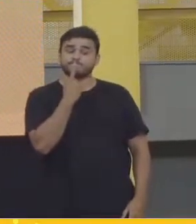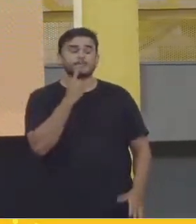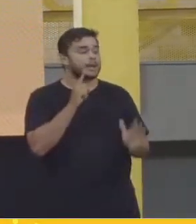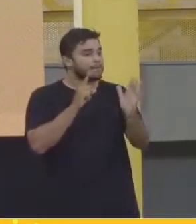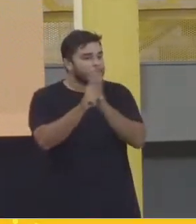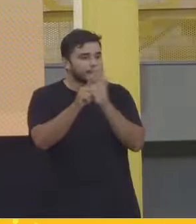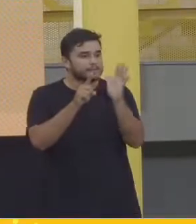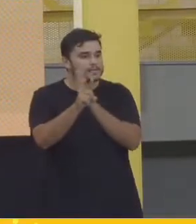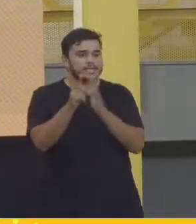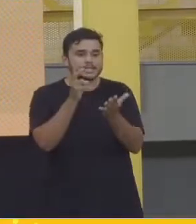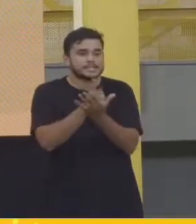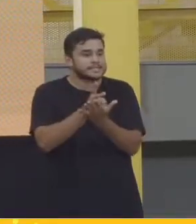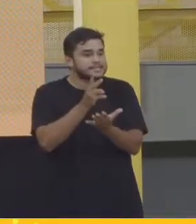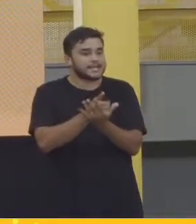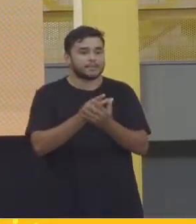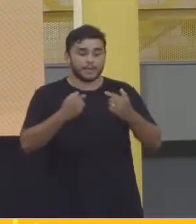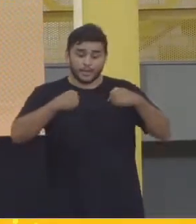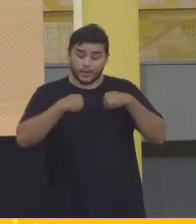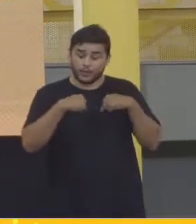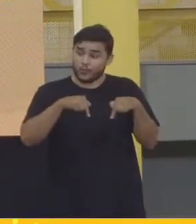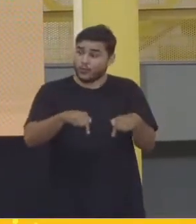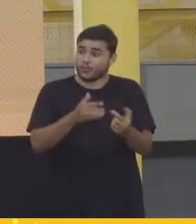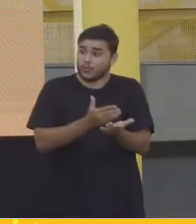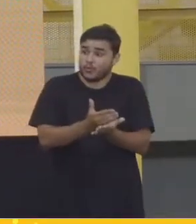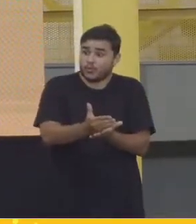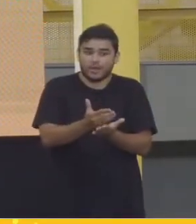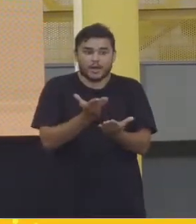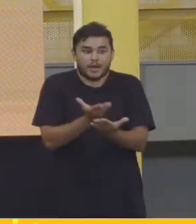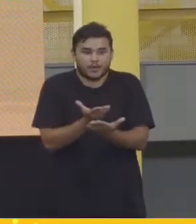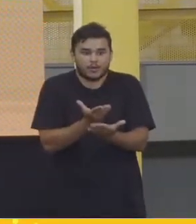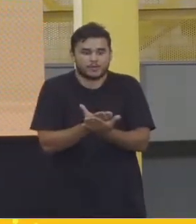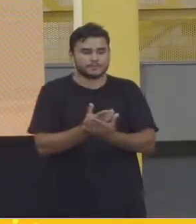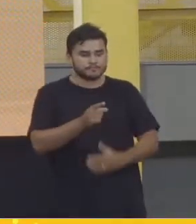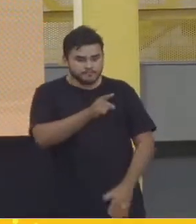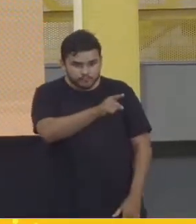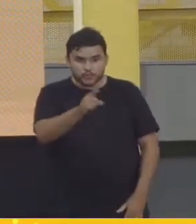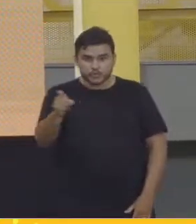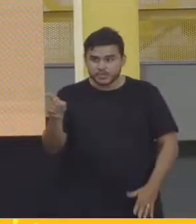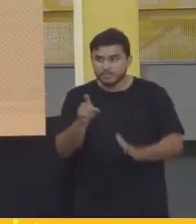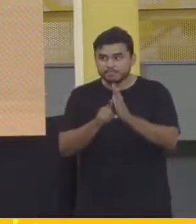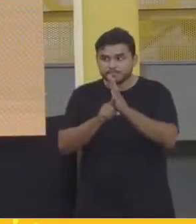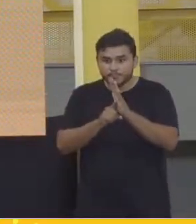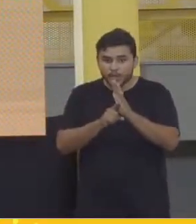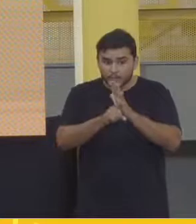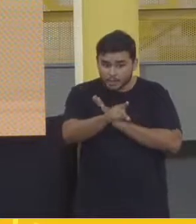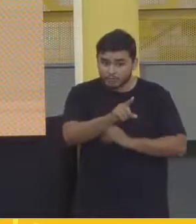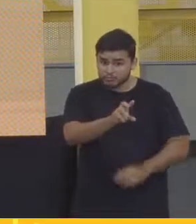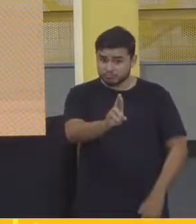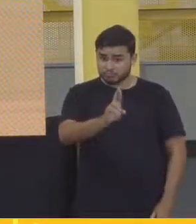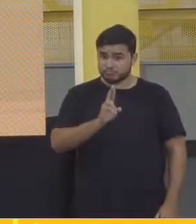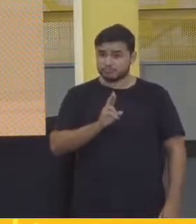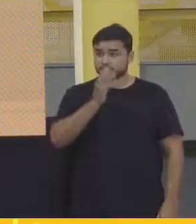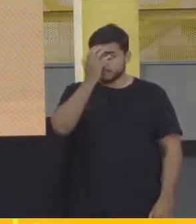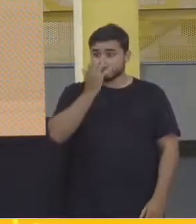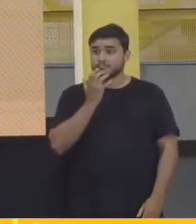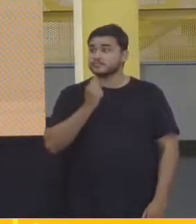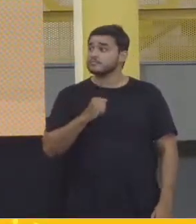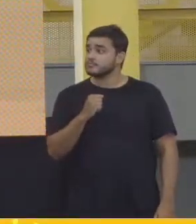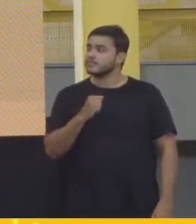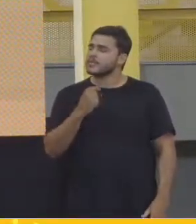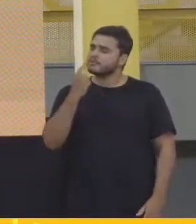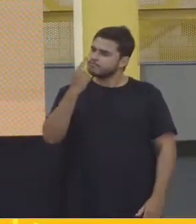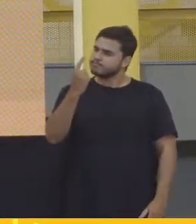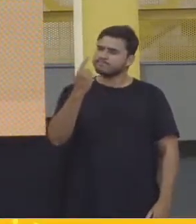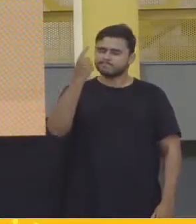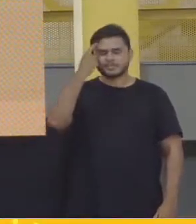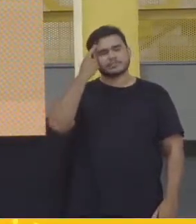eu chego a uma aula. E você pode ser sincero aqui comigo. Pode responder, e pode responder